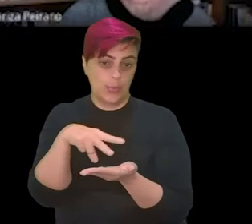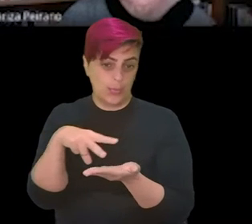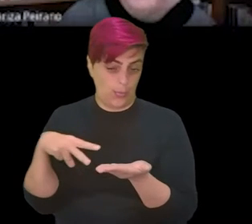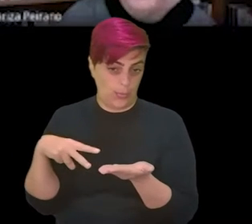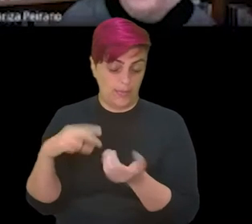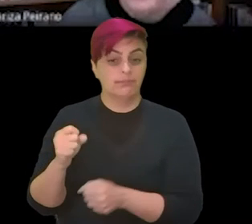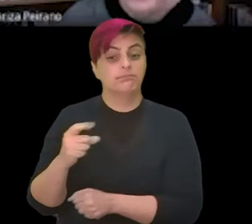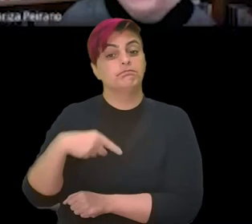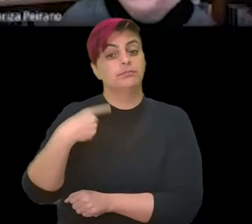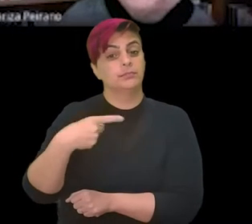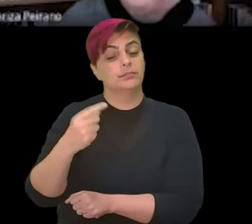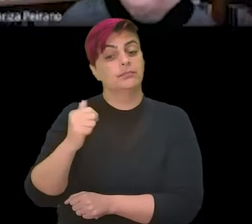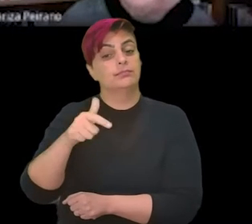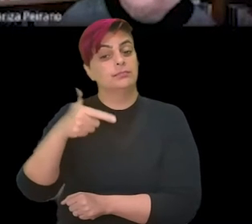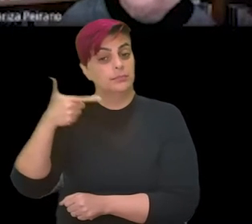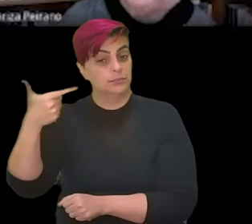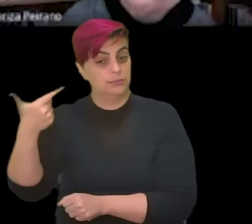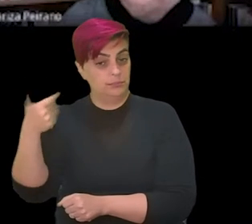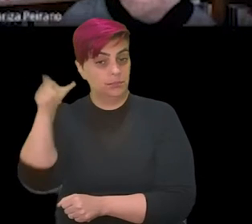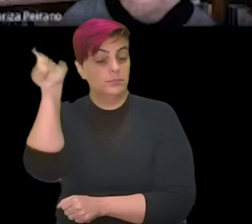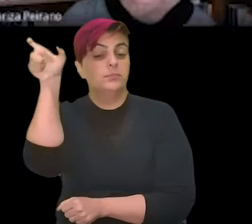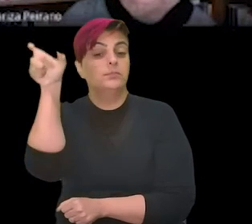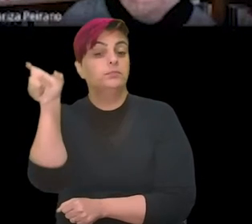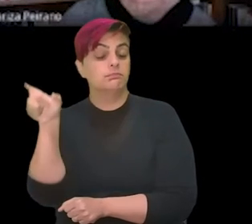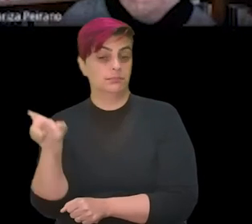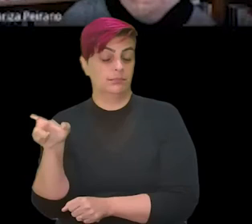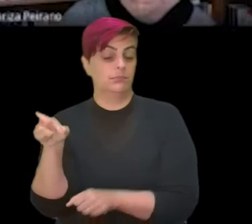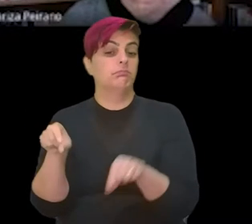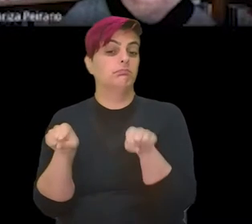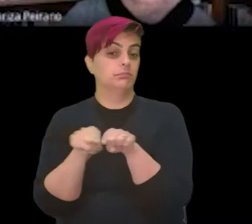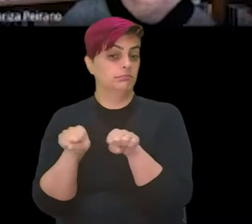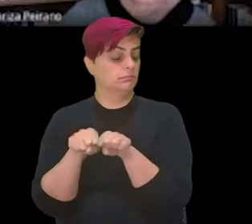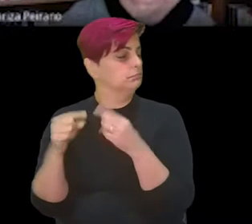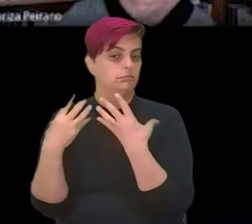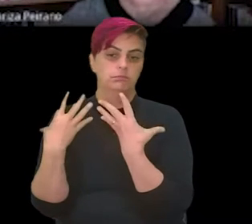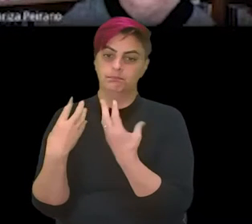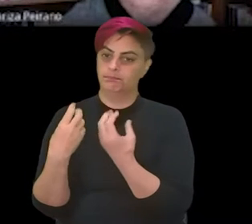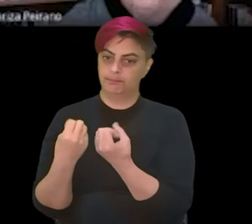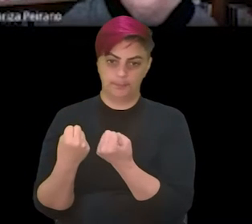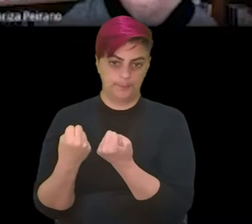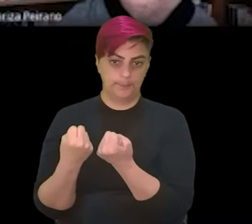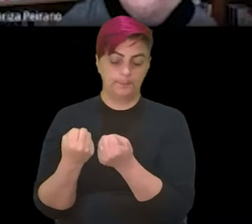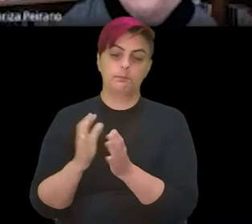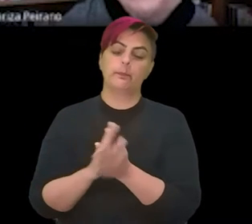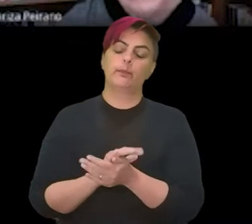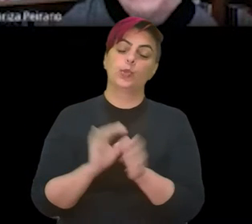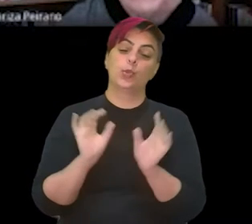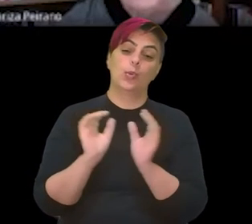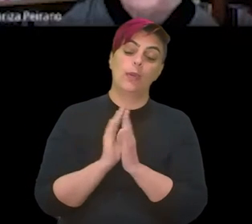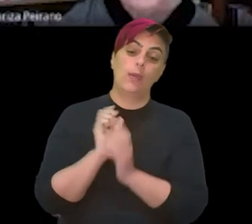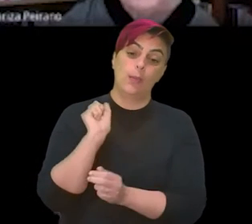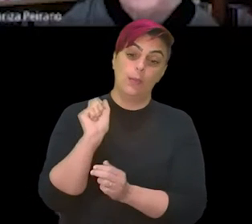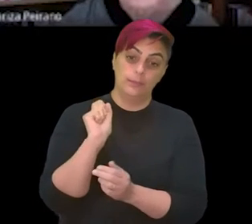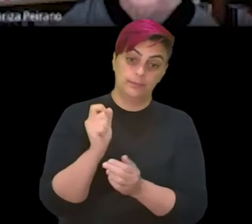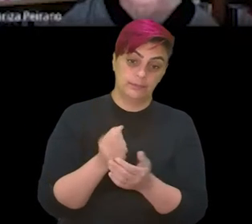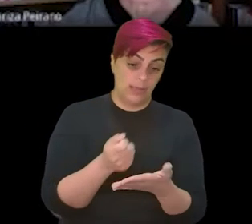Cambridge University Press, que demandou uma contrapartida financeira considerável. O detalhe é